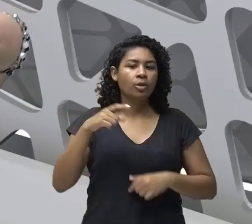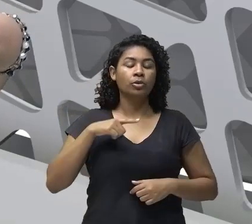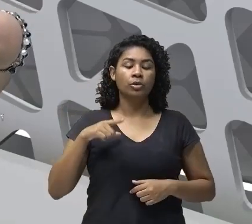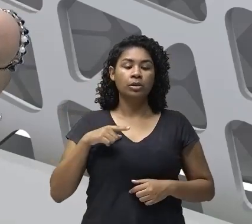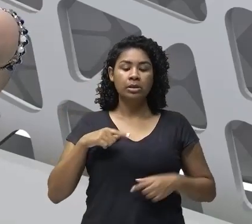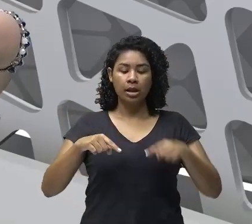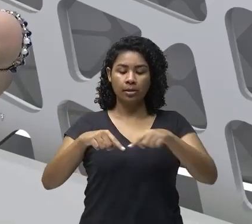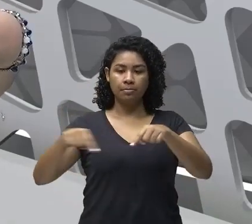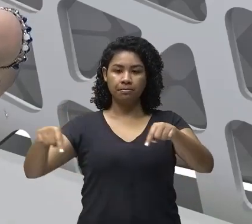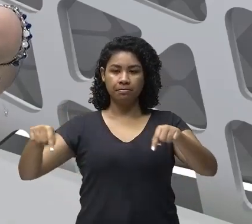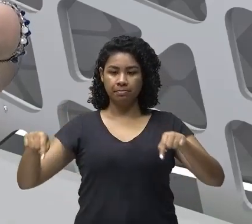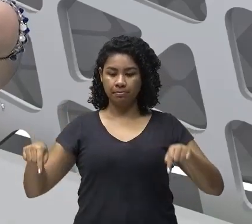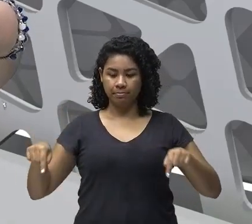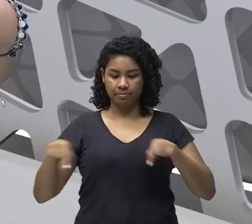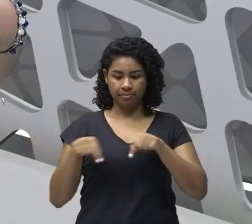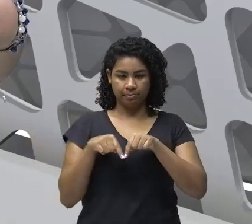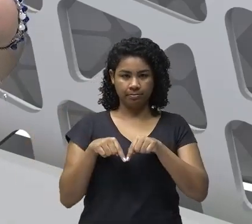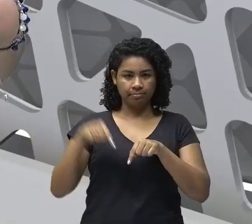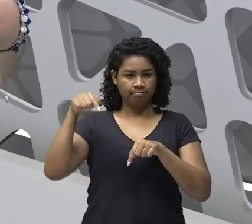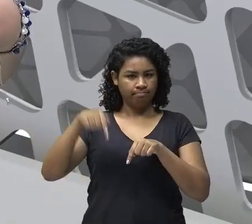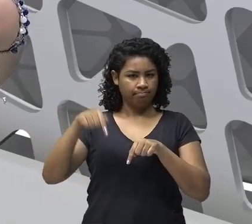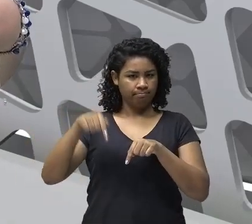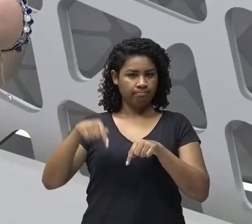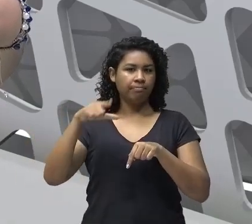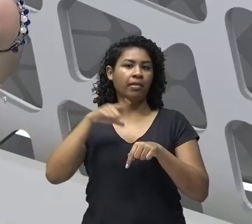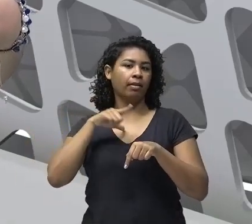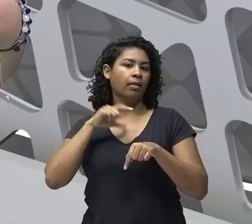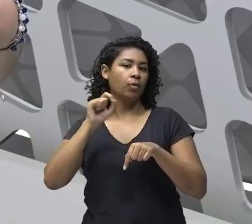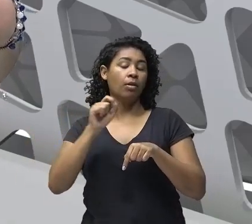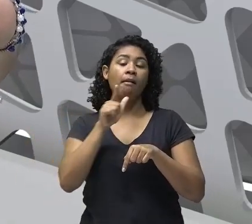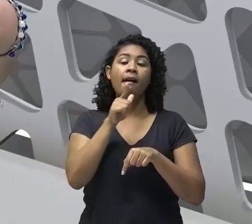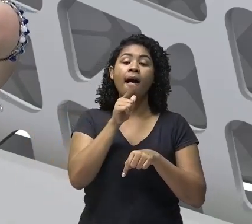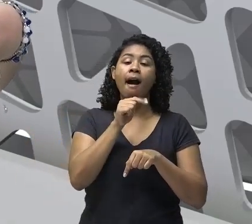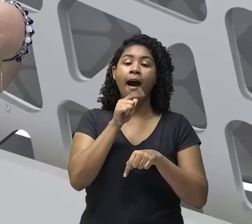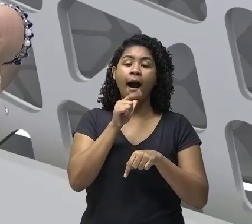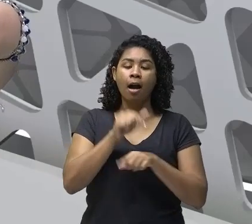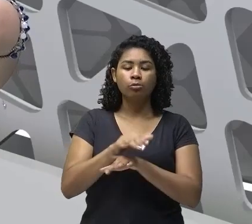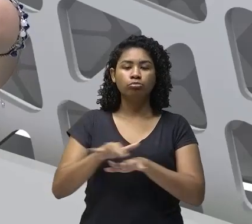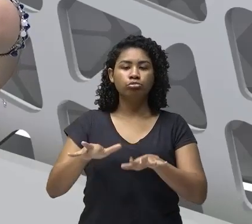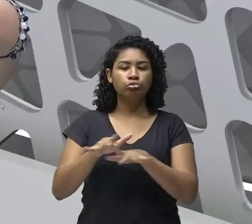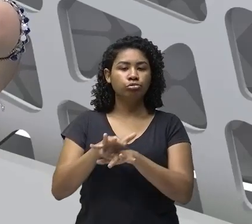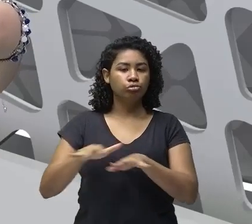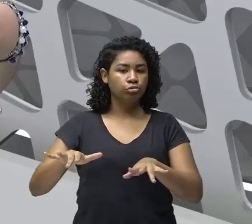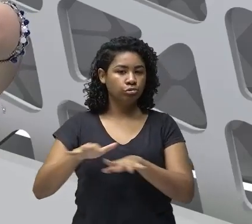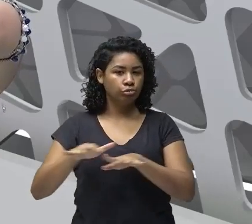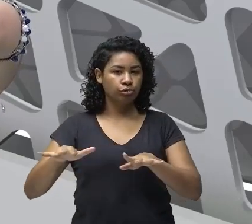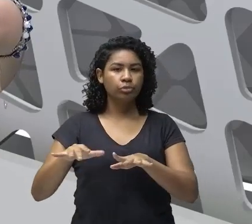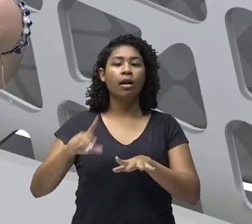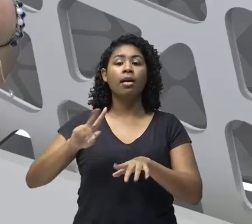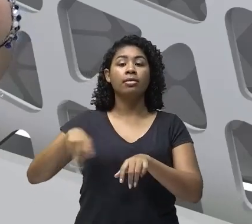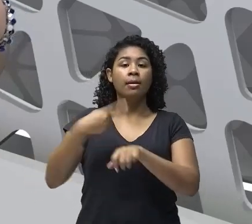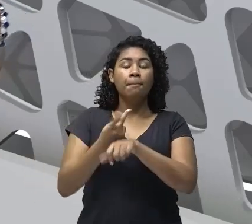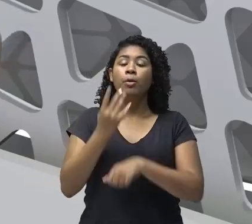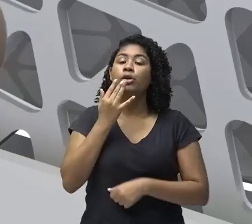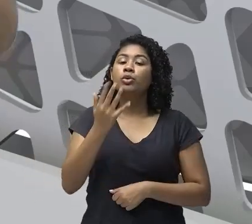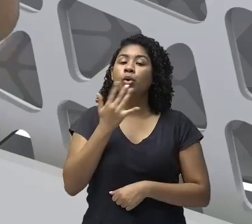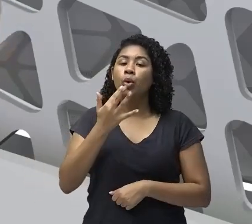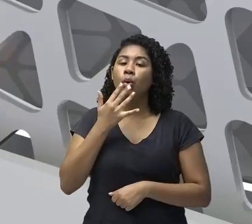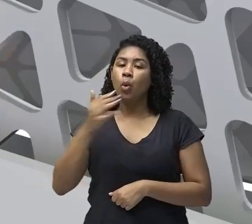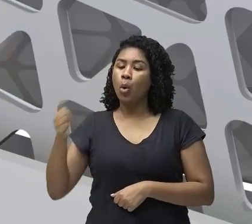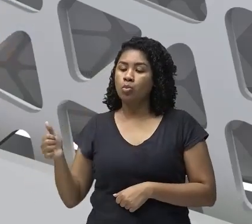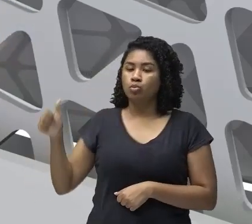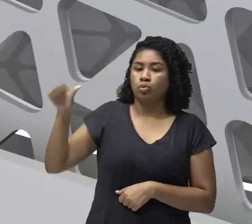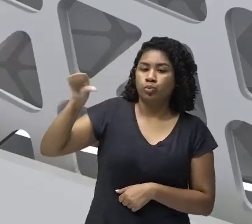reservatório. Esse reservatório vai ser colocado água, depois colocaram um corante, e aí pegam